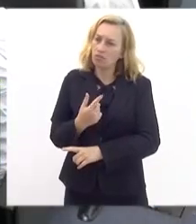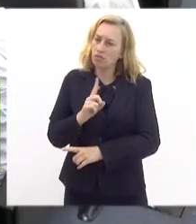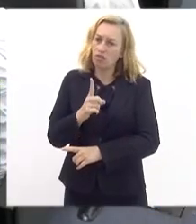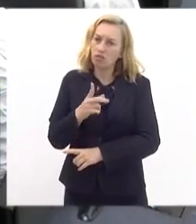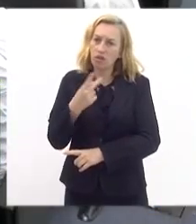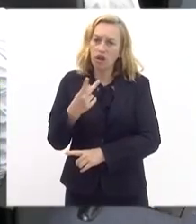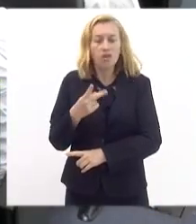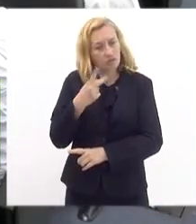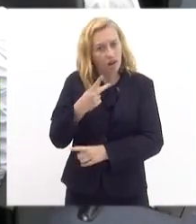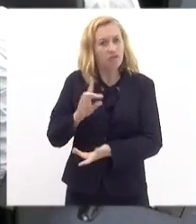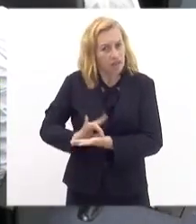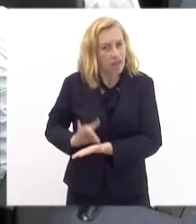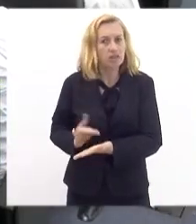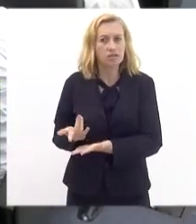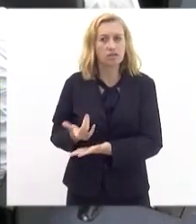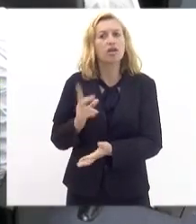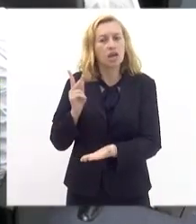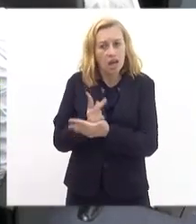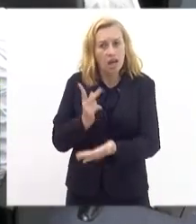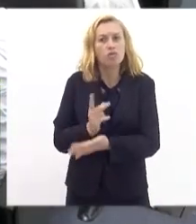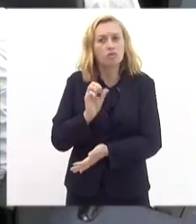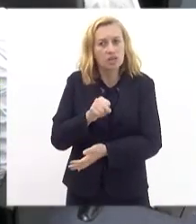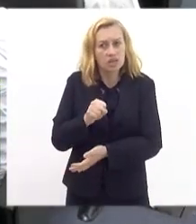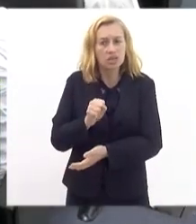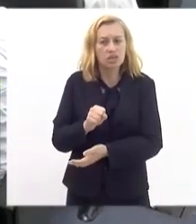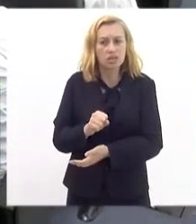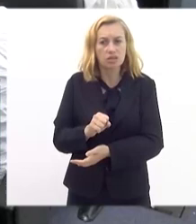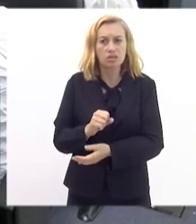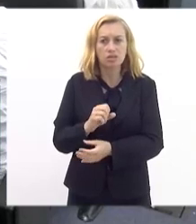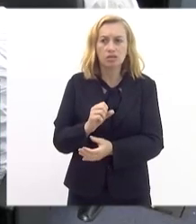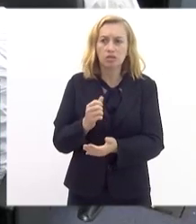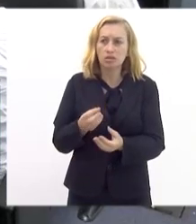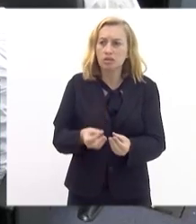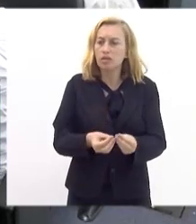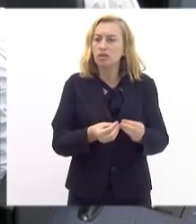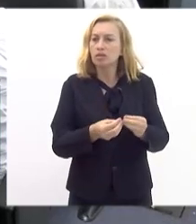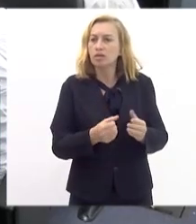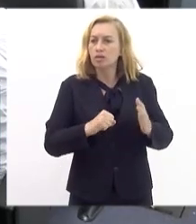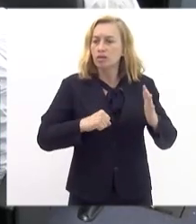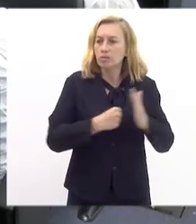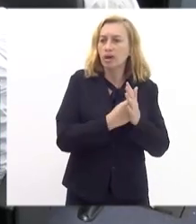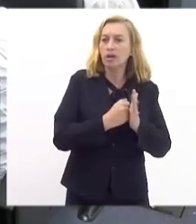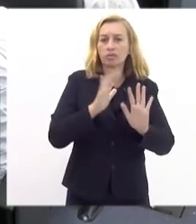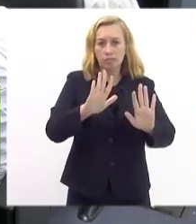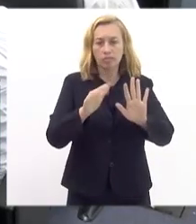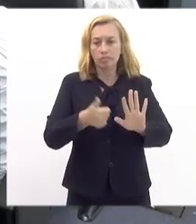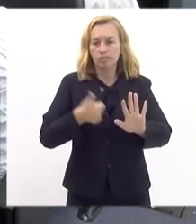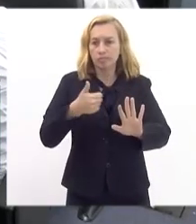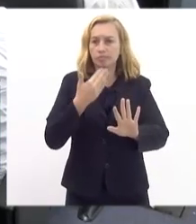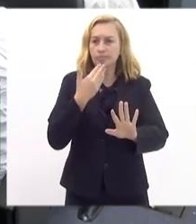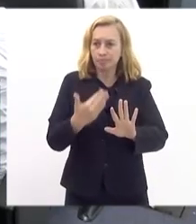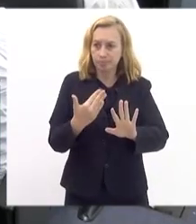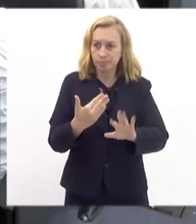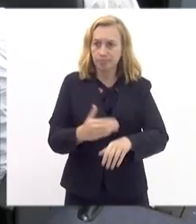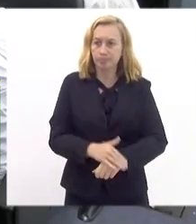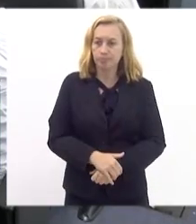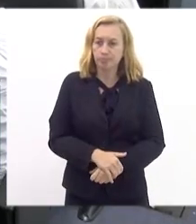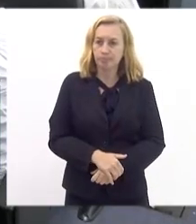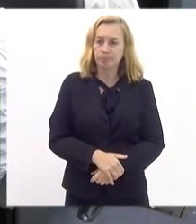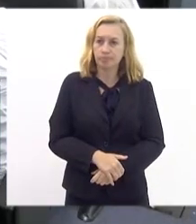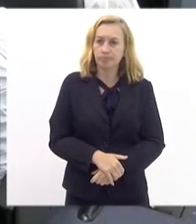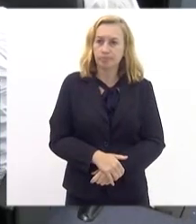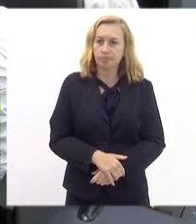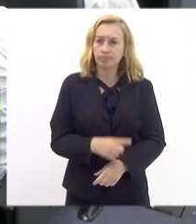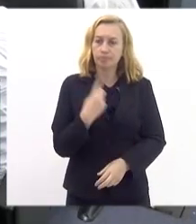falar eu tô falando a verdade eu acho que a erros que eu acho que a Impacto essa vamos lá eu ver vou pedir vou pedir